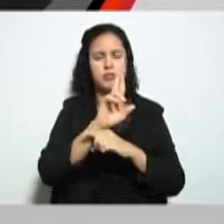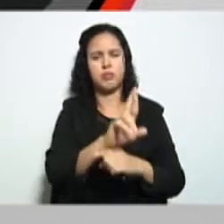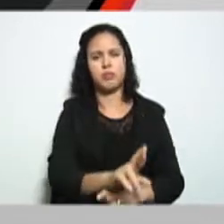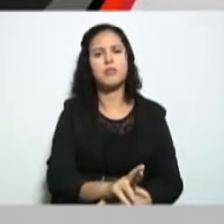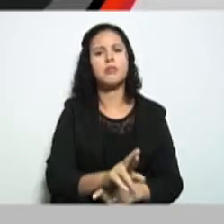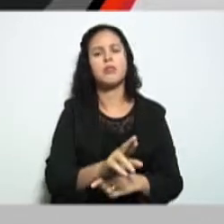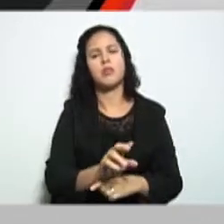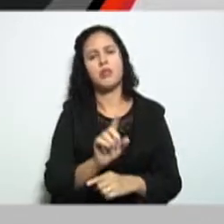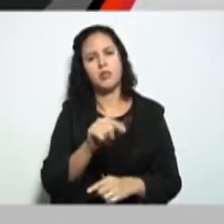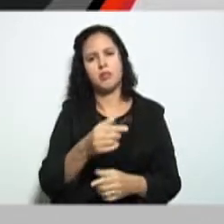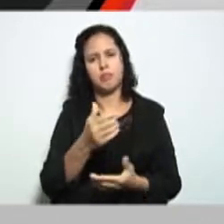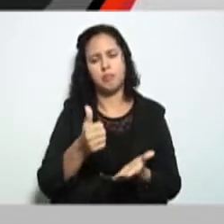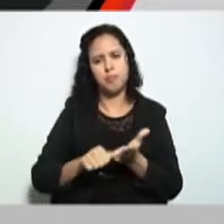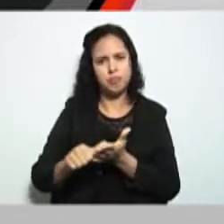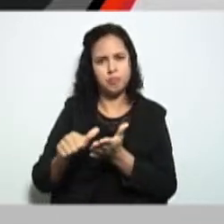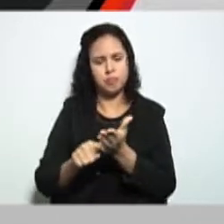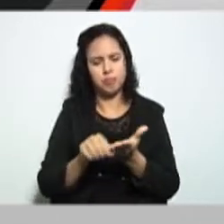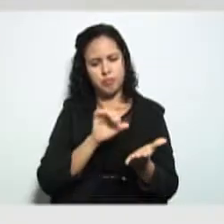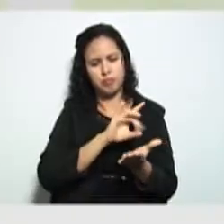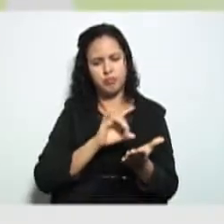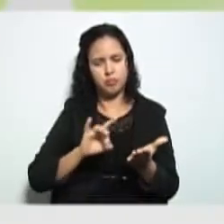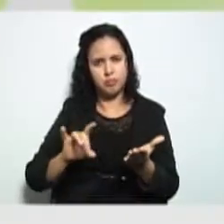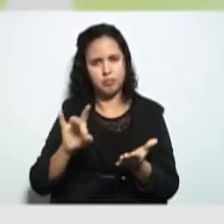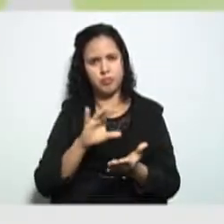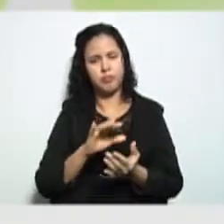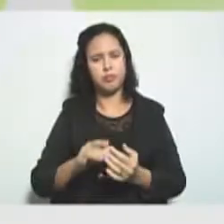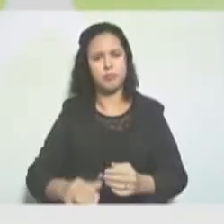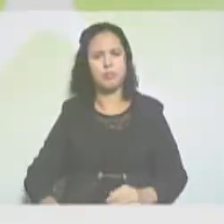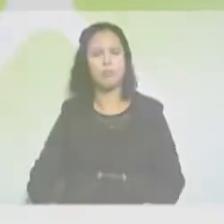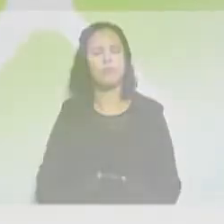da colaboração de cada um.